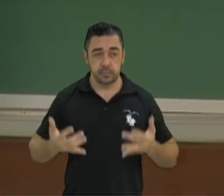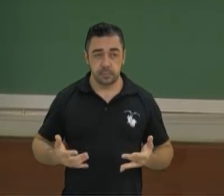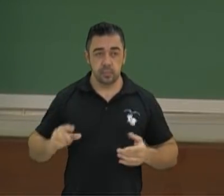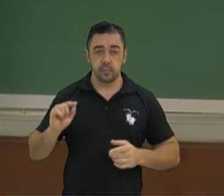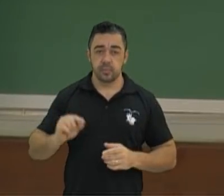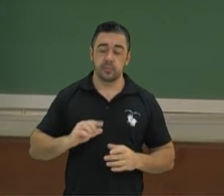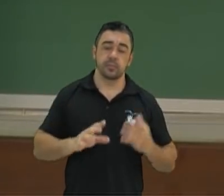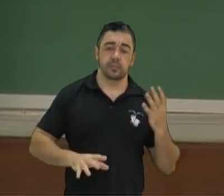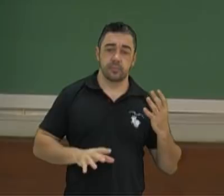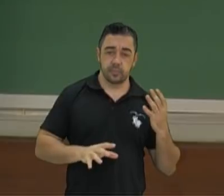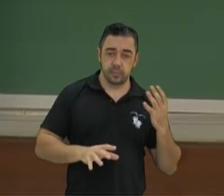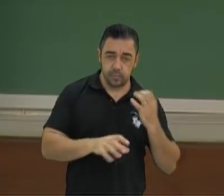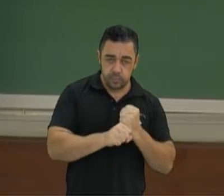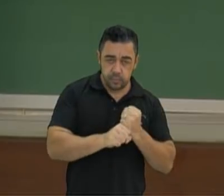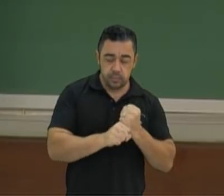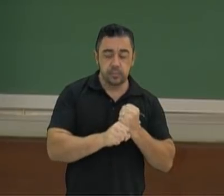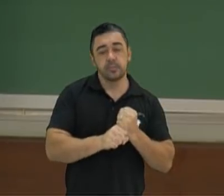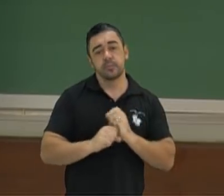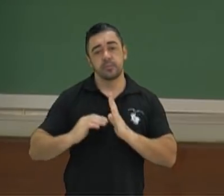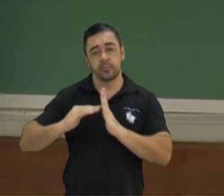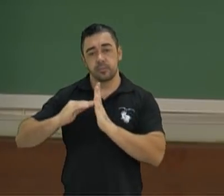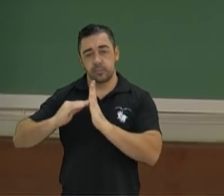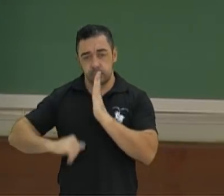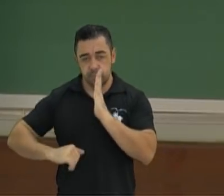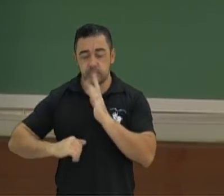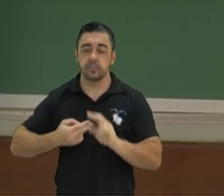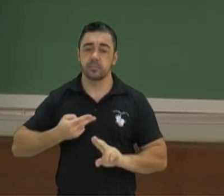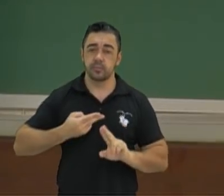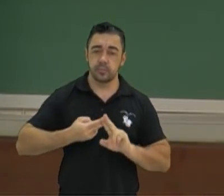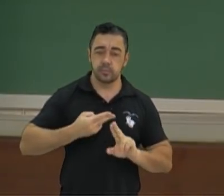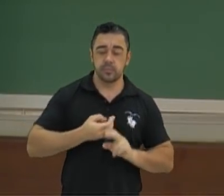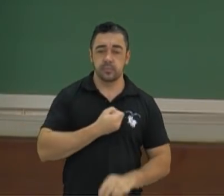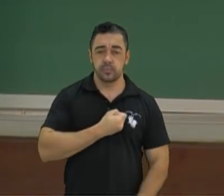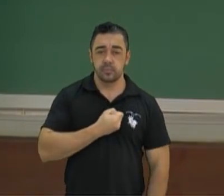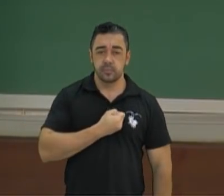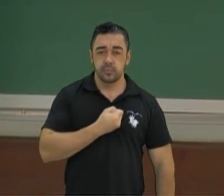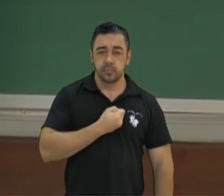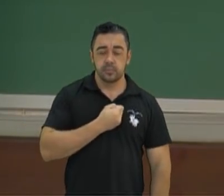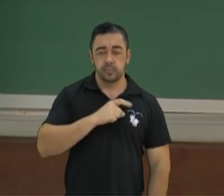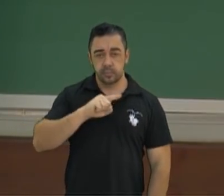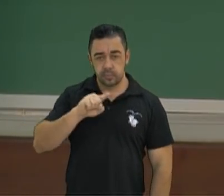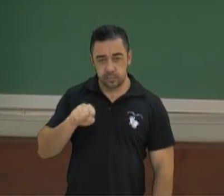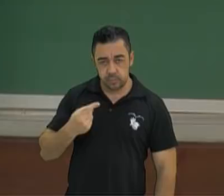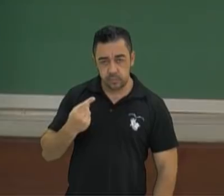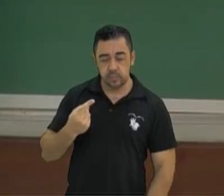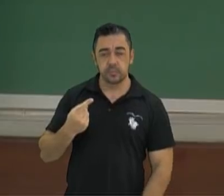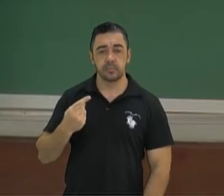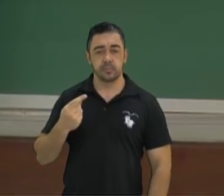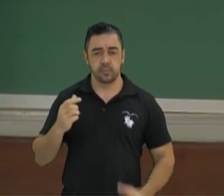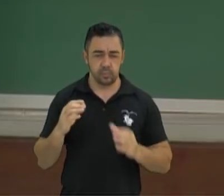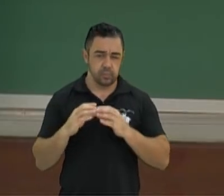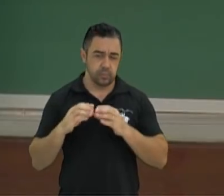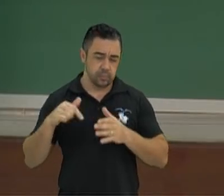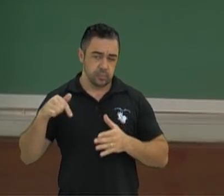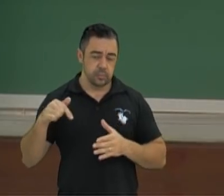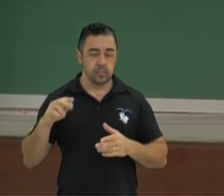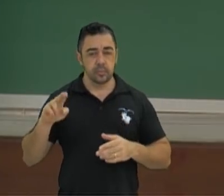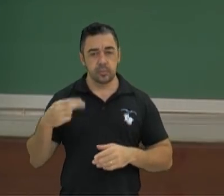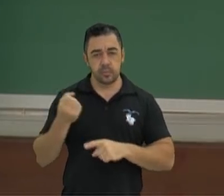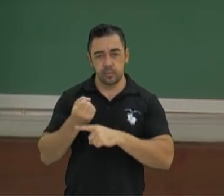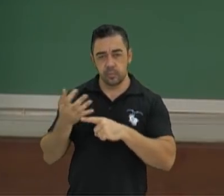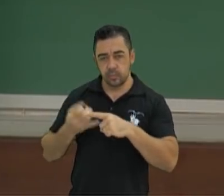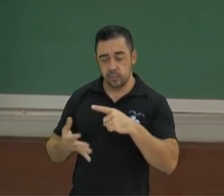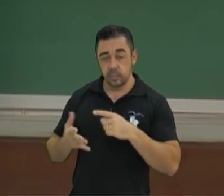a adição e subtração utilizando os números racionais, parte 1. E hoje nós vamos